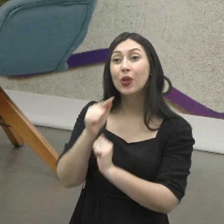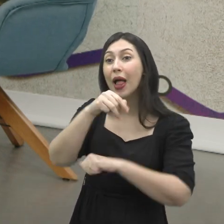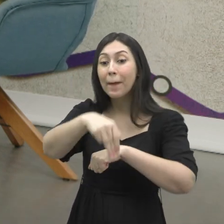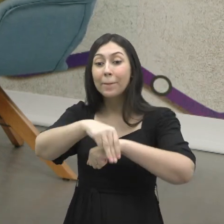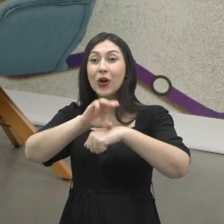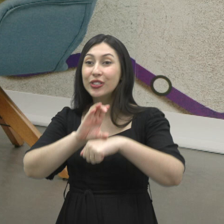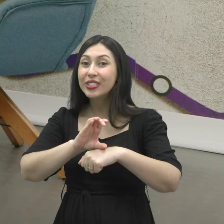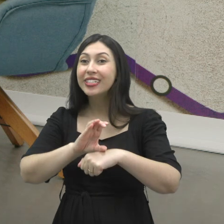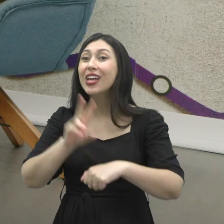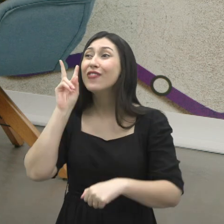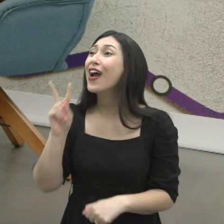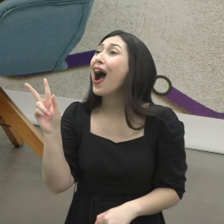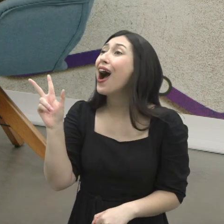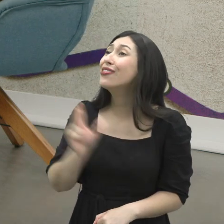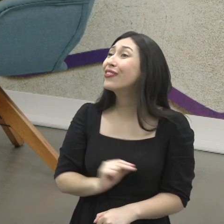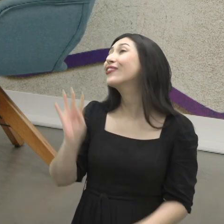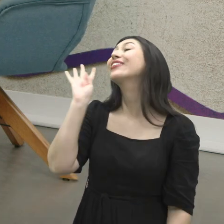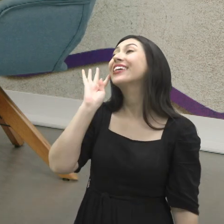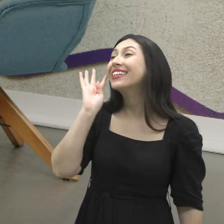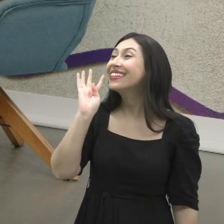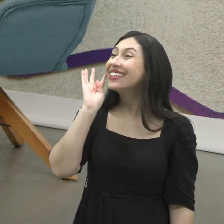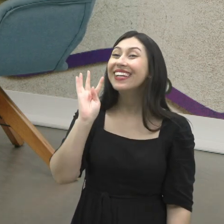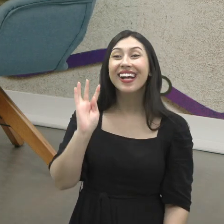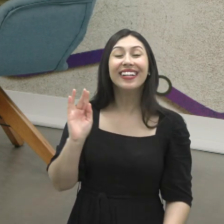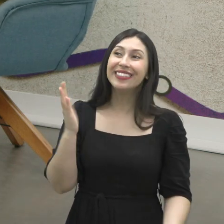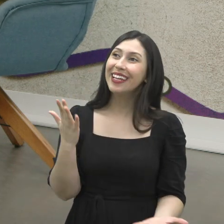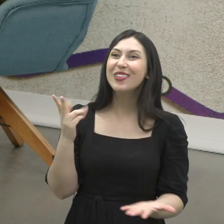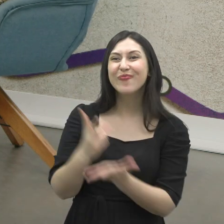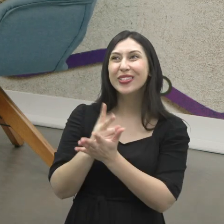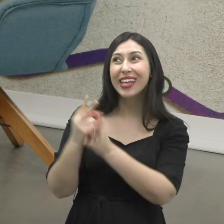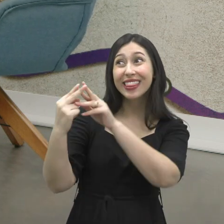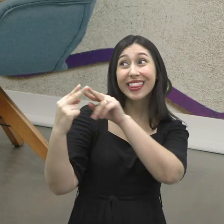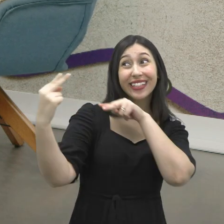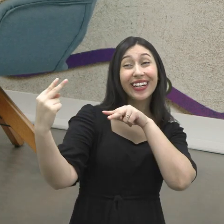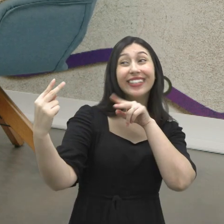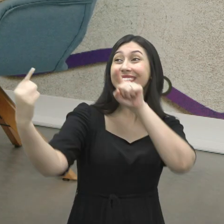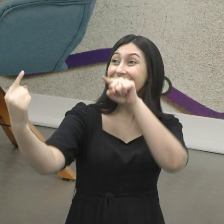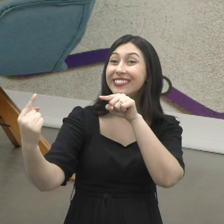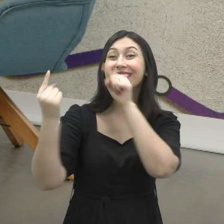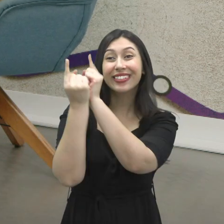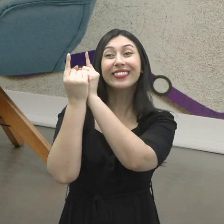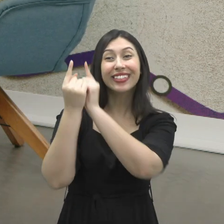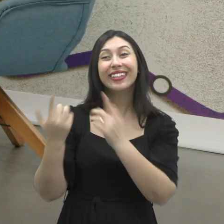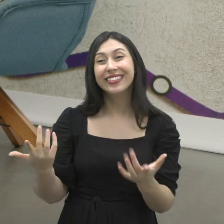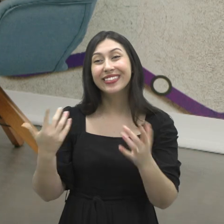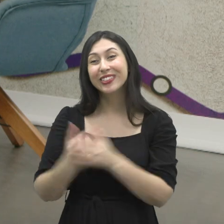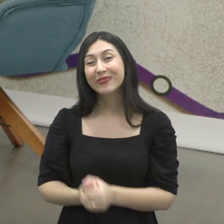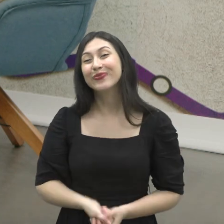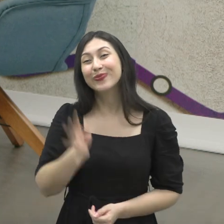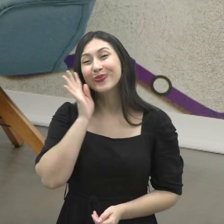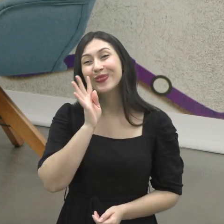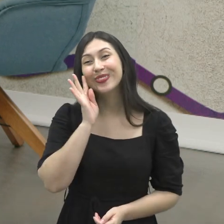hora que eu vi ele, eu falei, nossa, que bacana, né? A gente poder estar né, mesmo que de longe, se reencontrando nesse momento em vídeo.